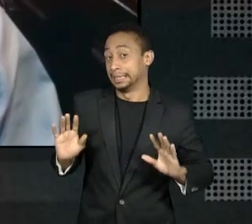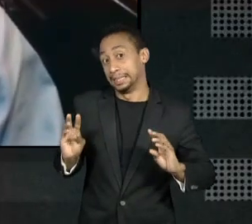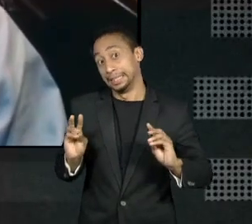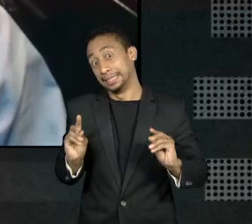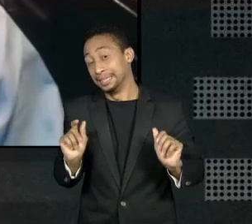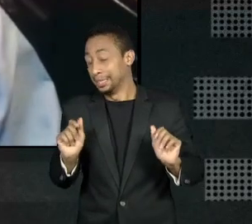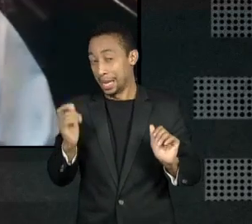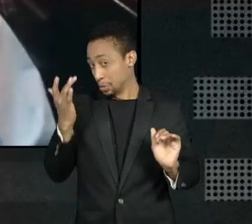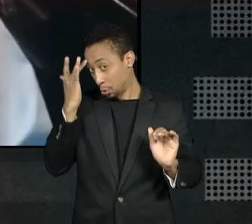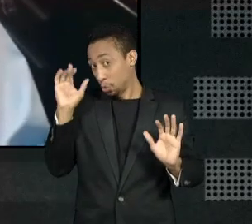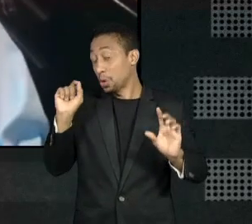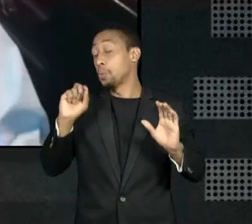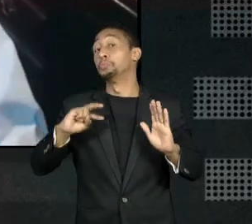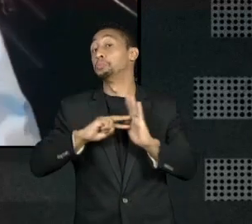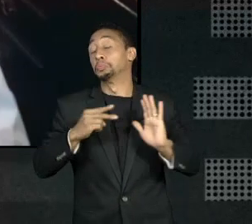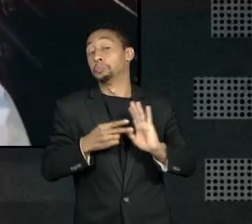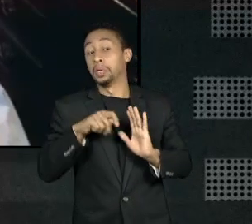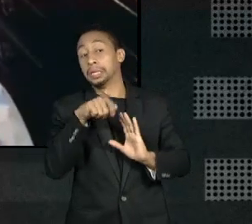que é isso.